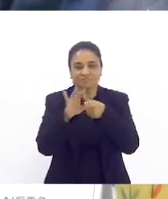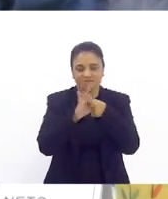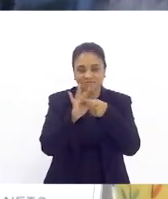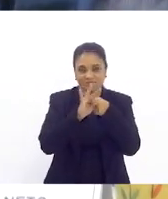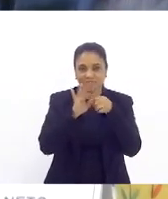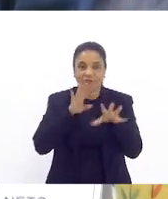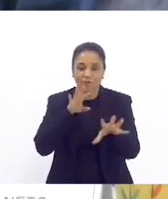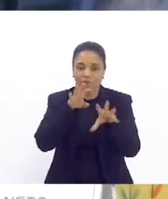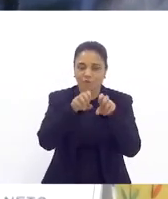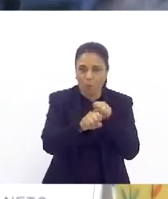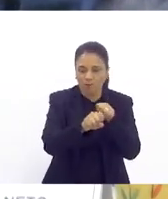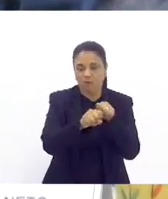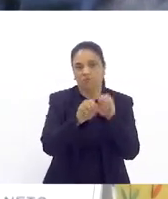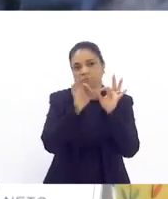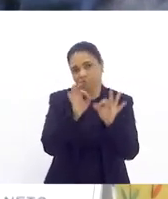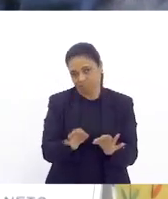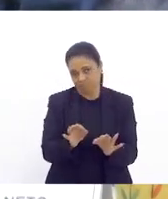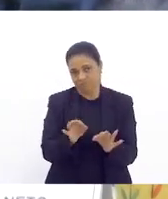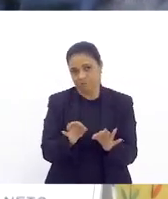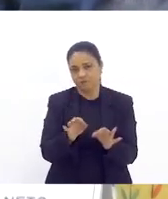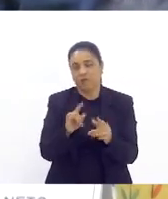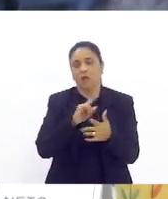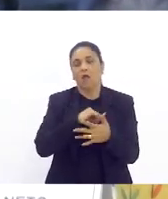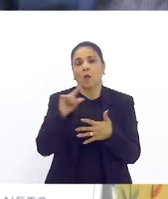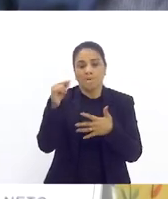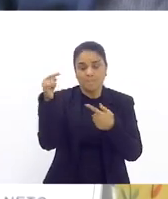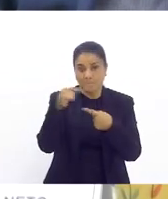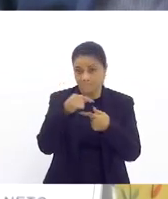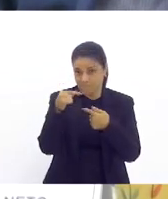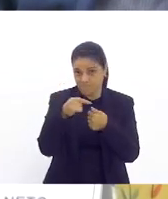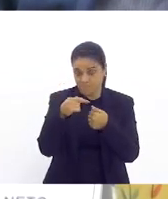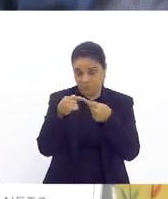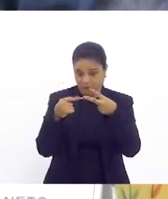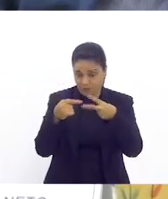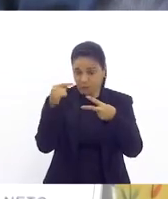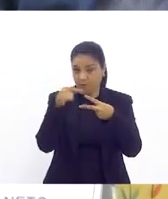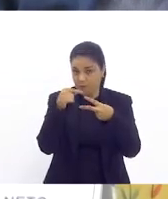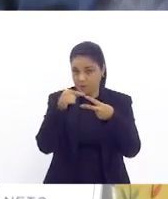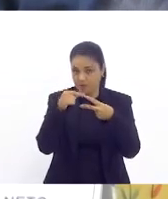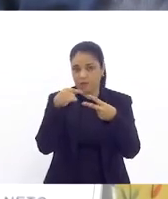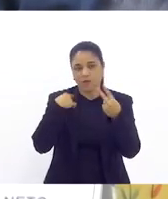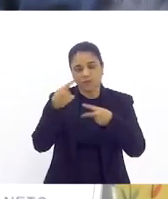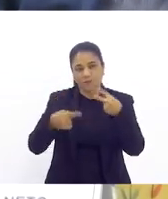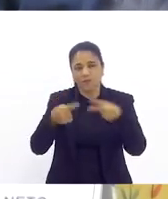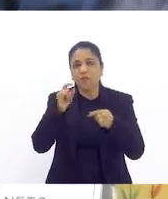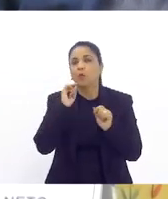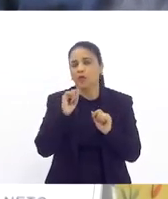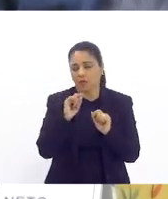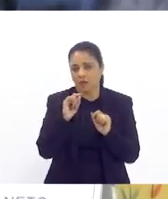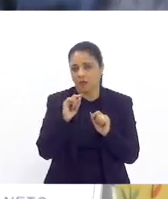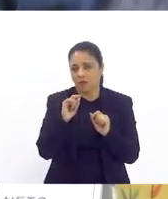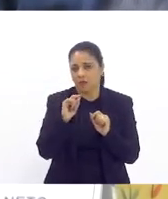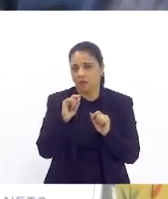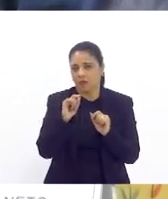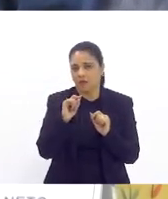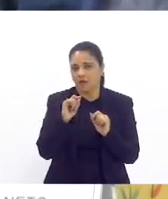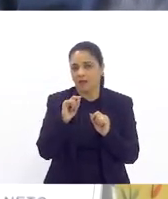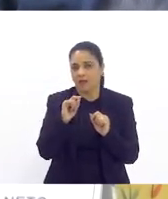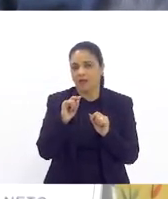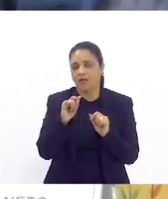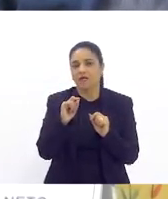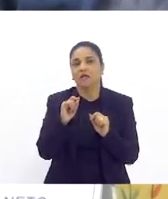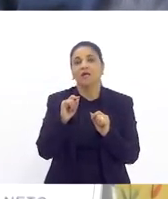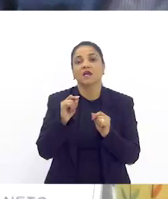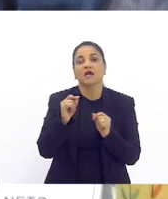formação técnica adequada o primeiro ponto que eu acho que a gente deve debater sem querer me estender muito é justamente a